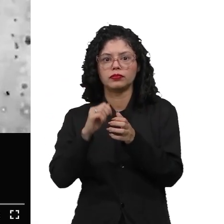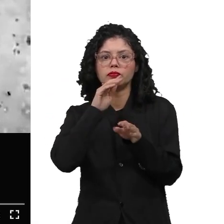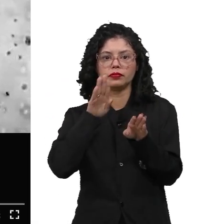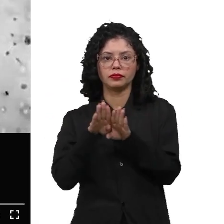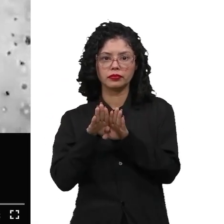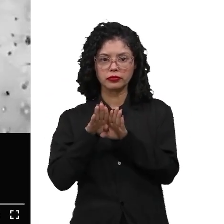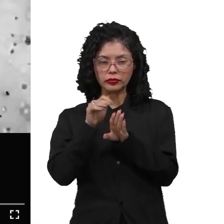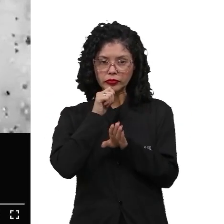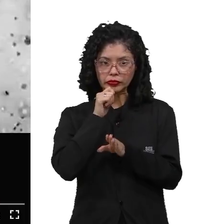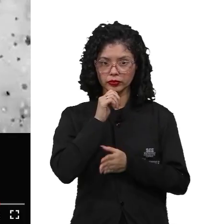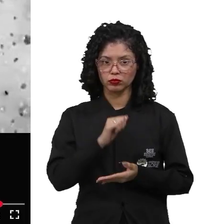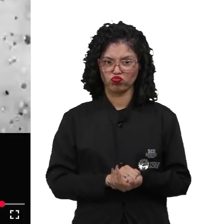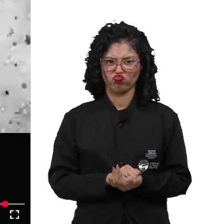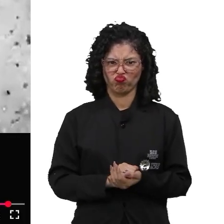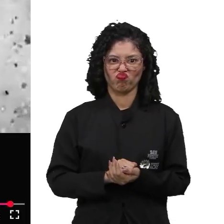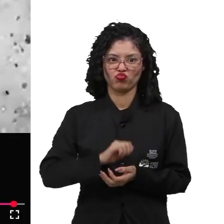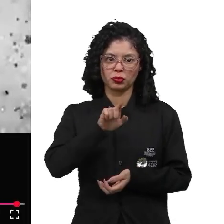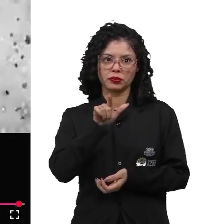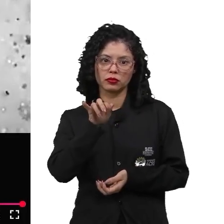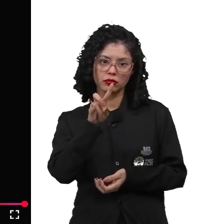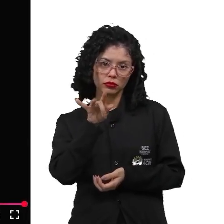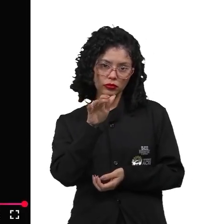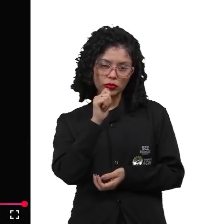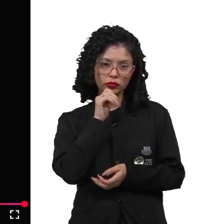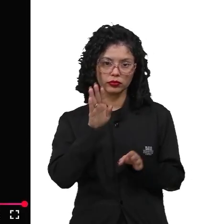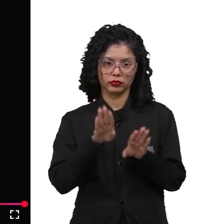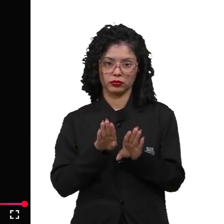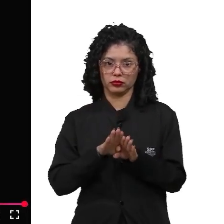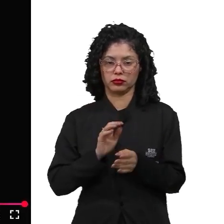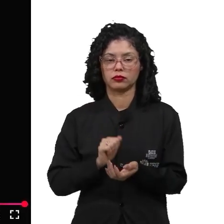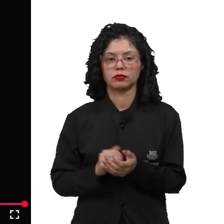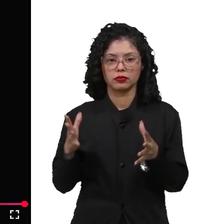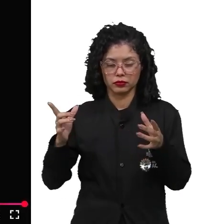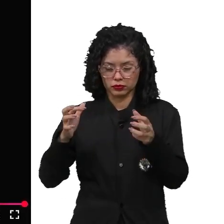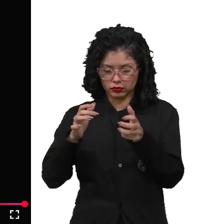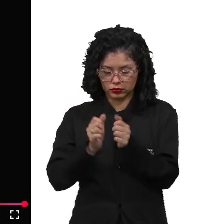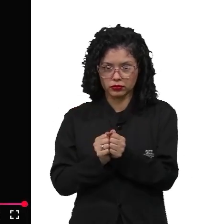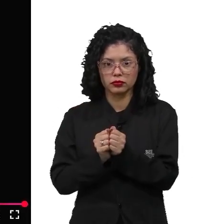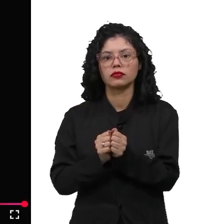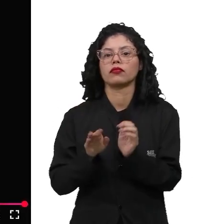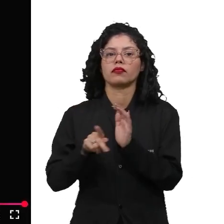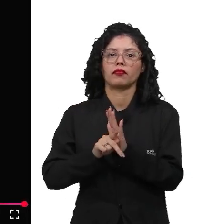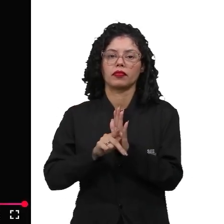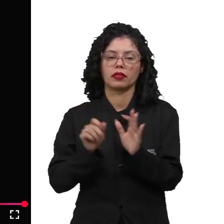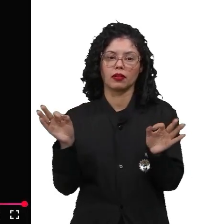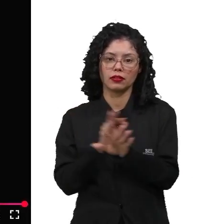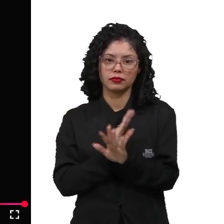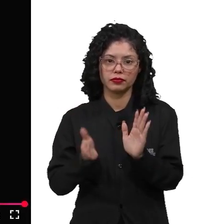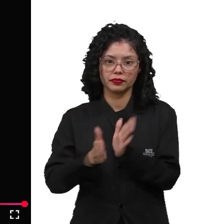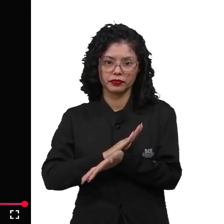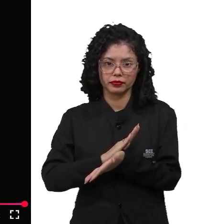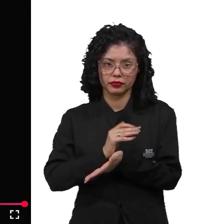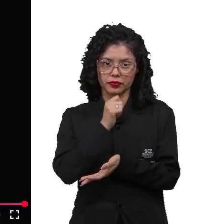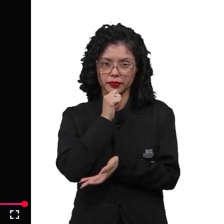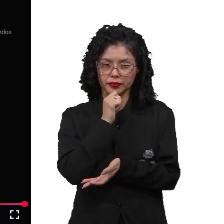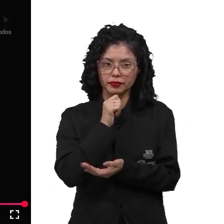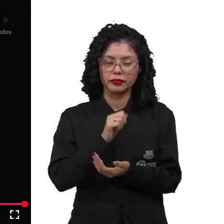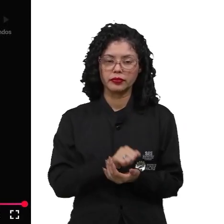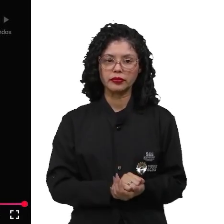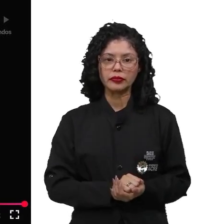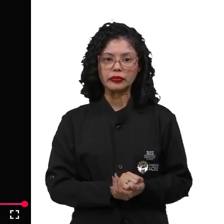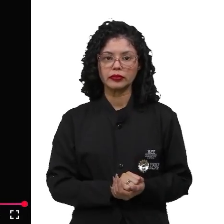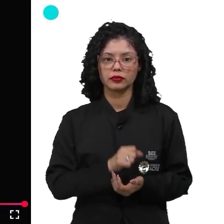ó, os eosinófilos, né? Se aproximando desse euminto e destruindo ele.